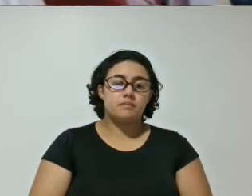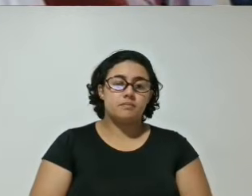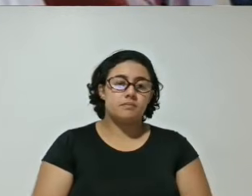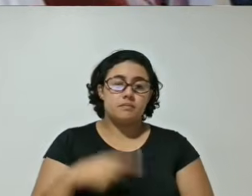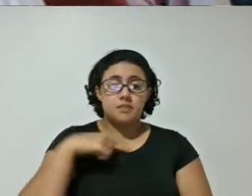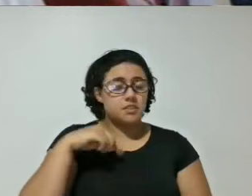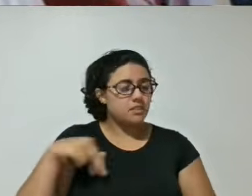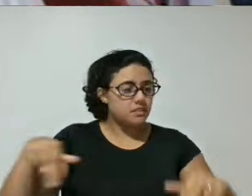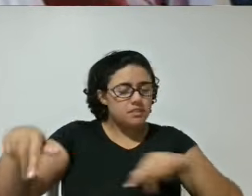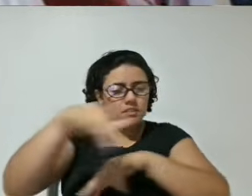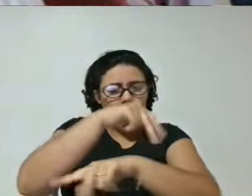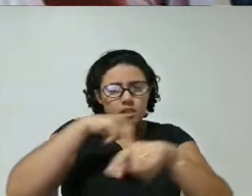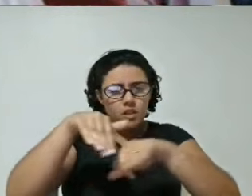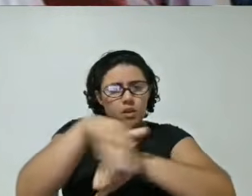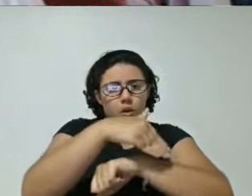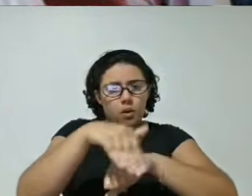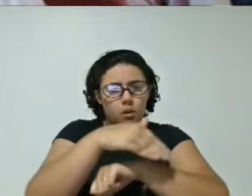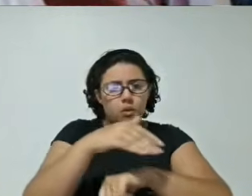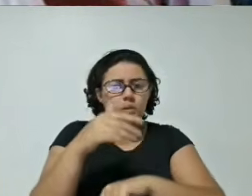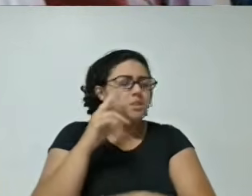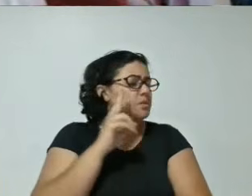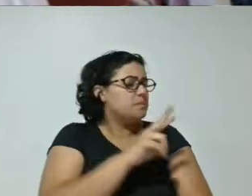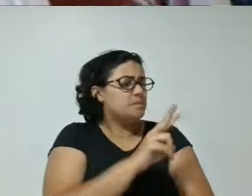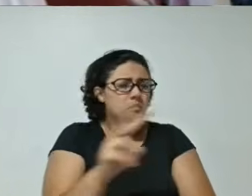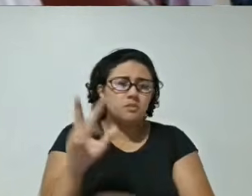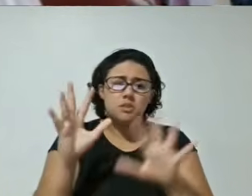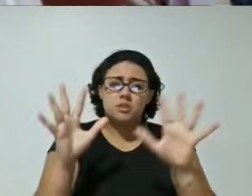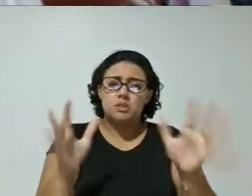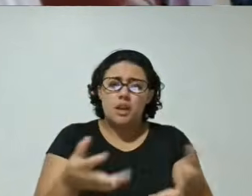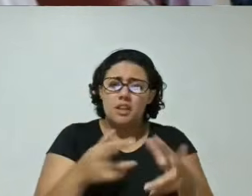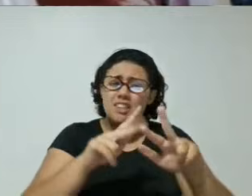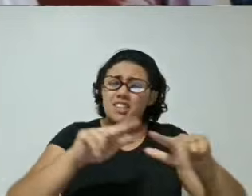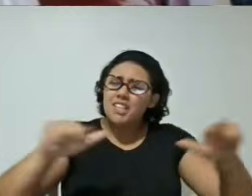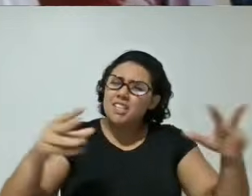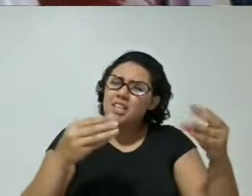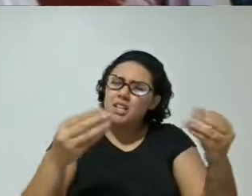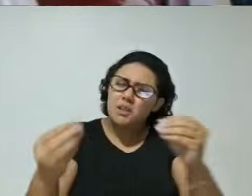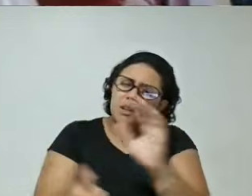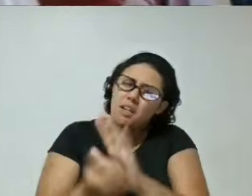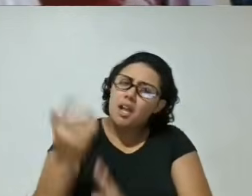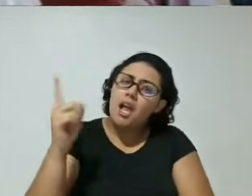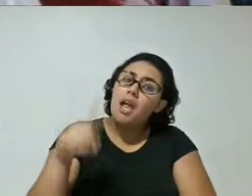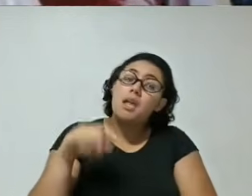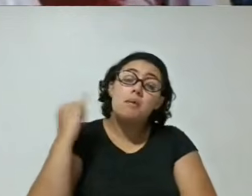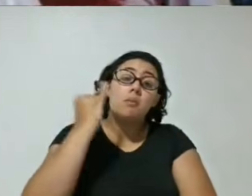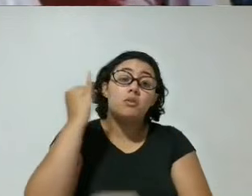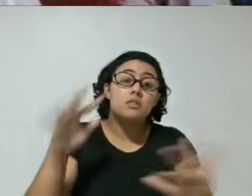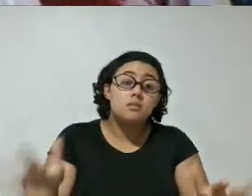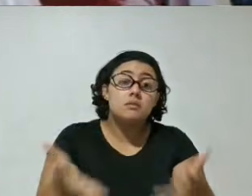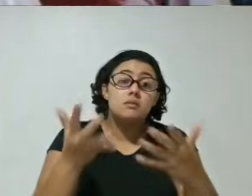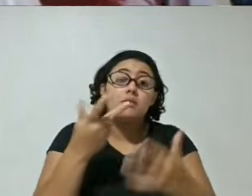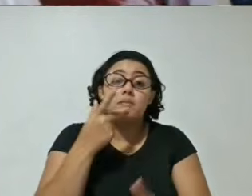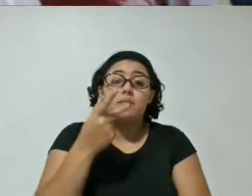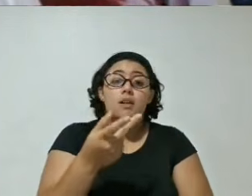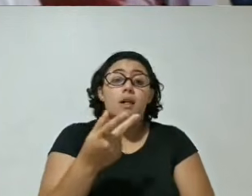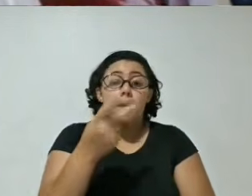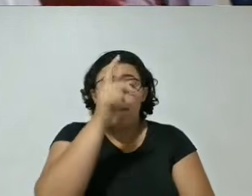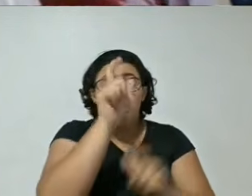rua e pensa, nossa, quem já pisou aqui, né? A importância das pessoas que pisaram aqui, o peso que esse lugar tem,